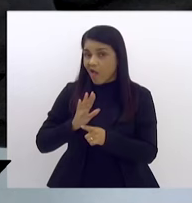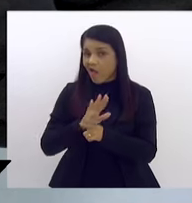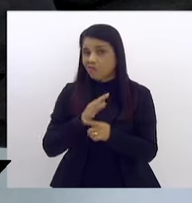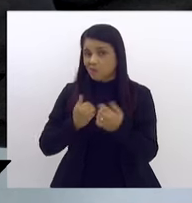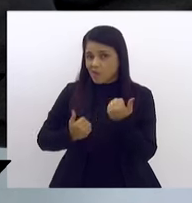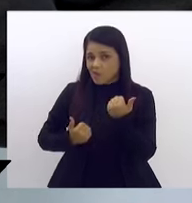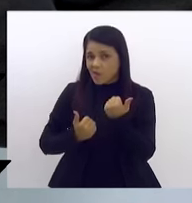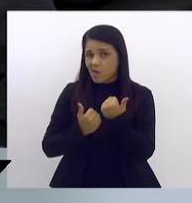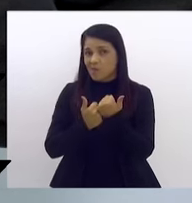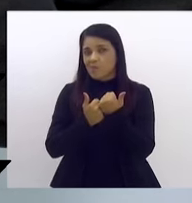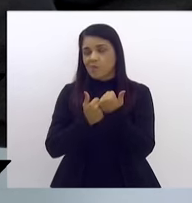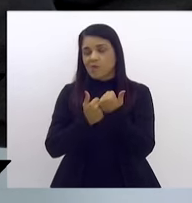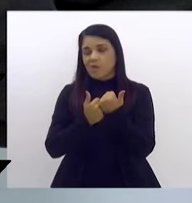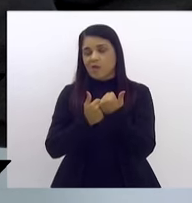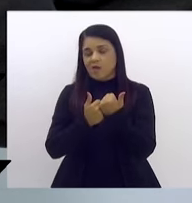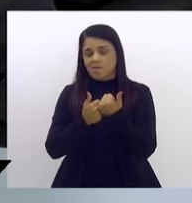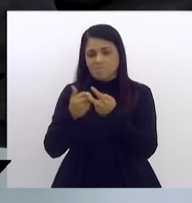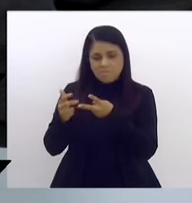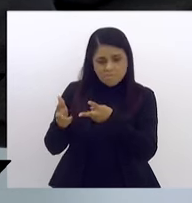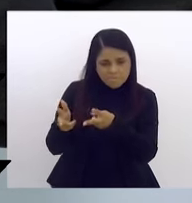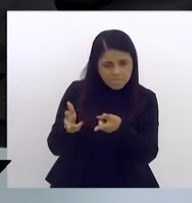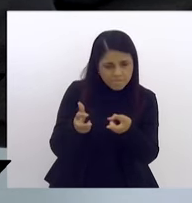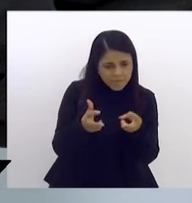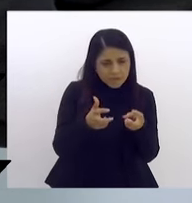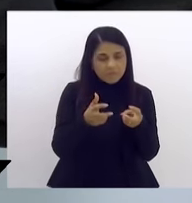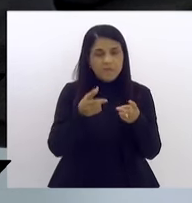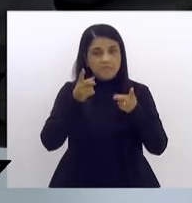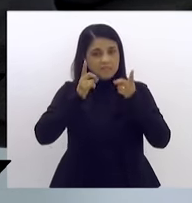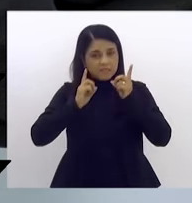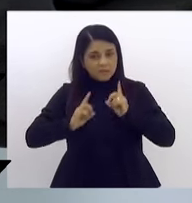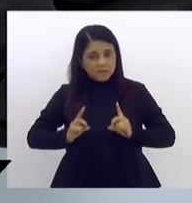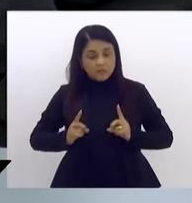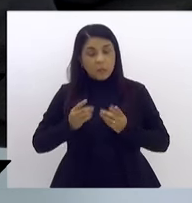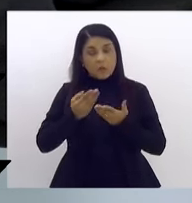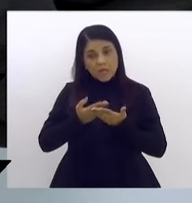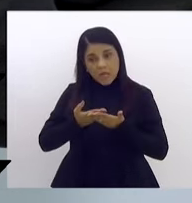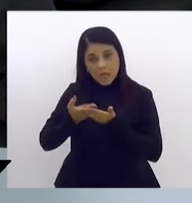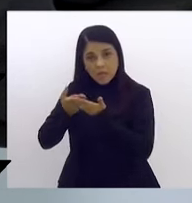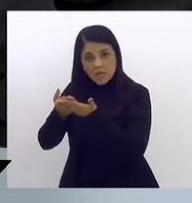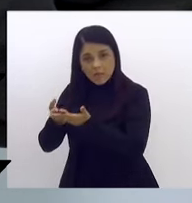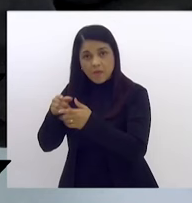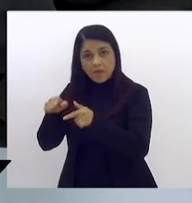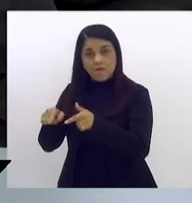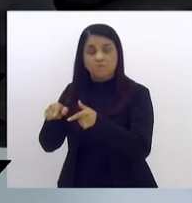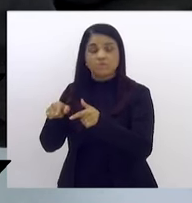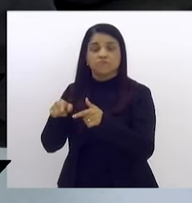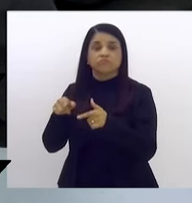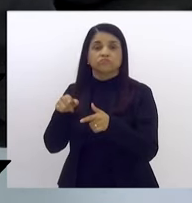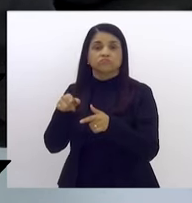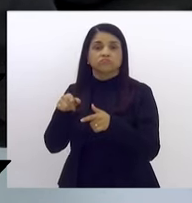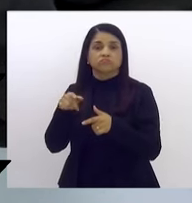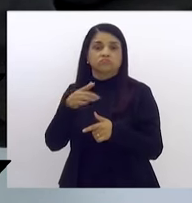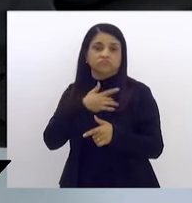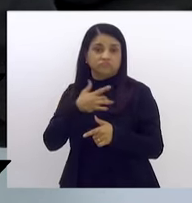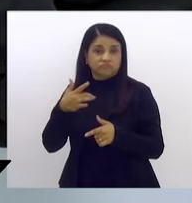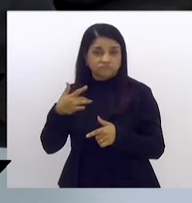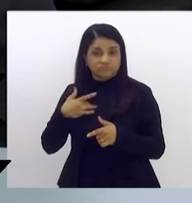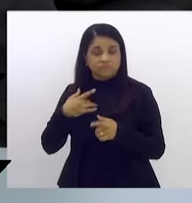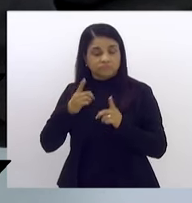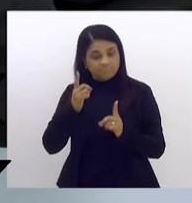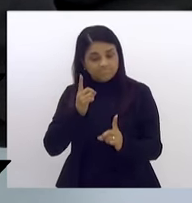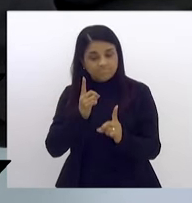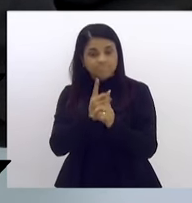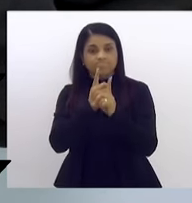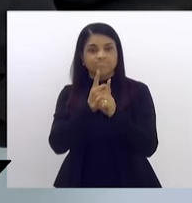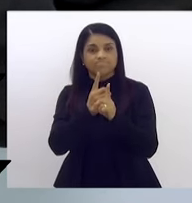e no nos sinais da depressão e encaminhar para os serviços de saúde adequados para fazer esse diagnóstico